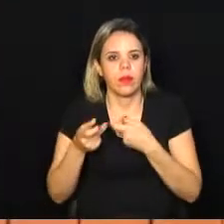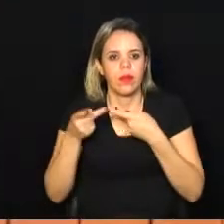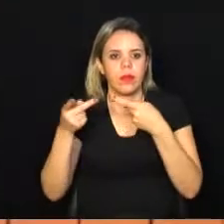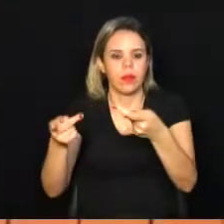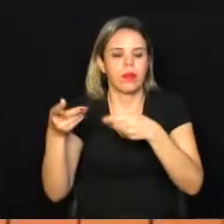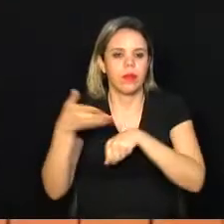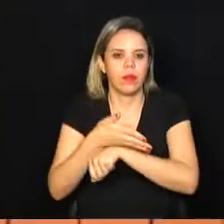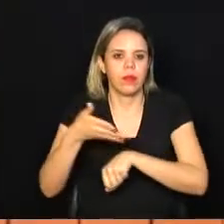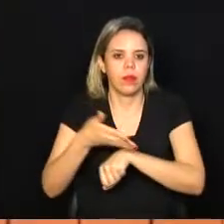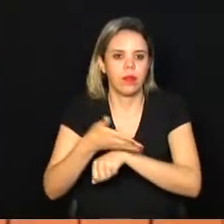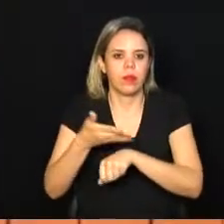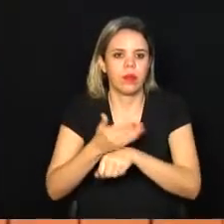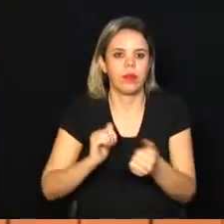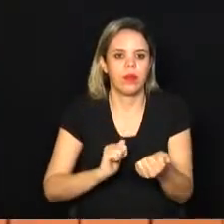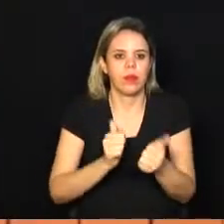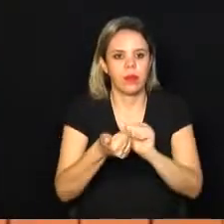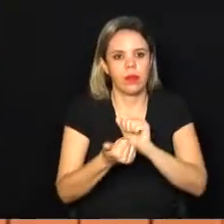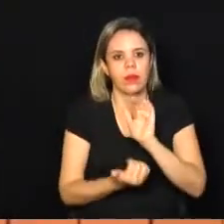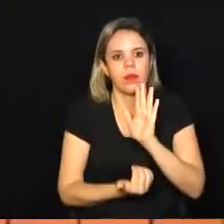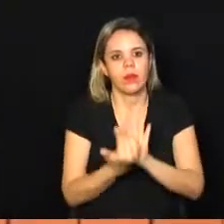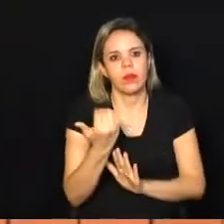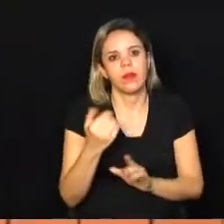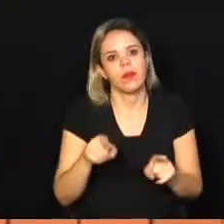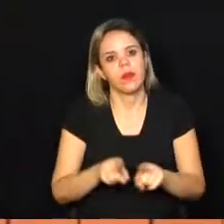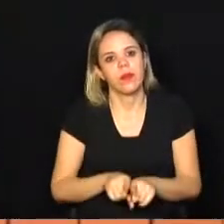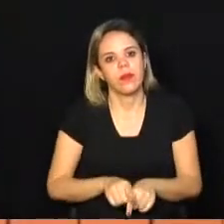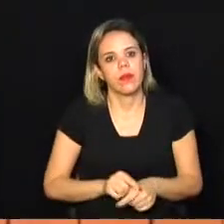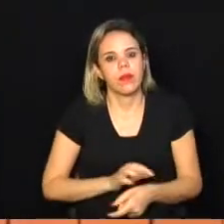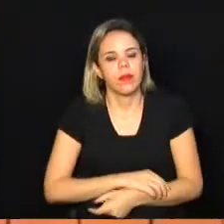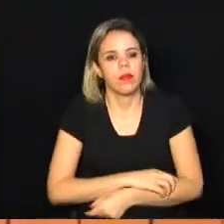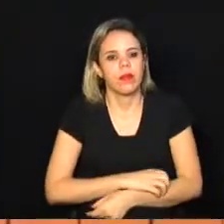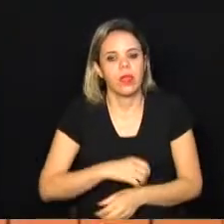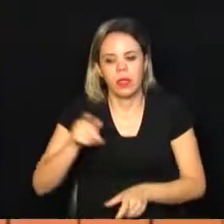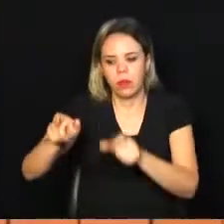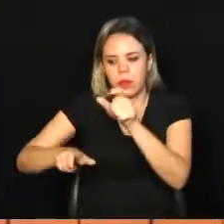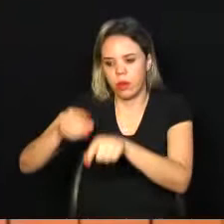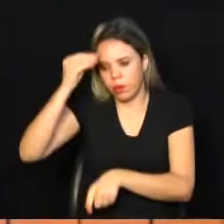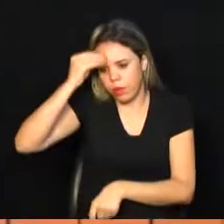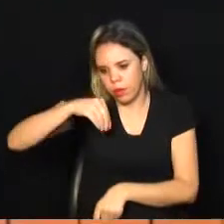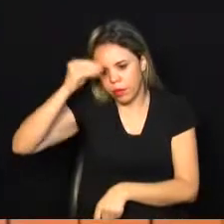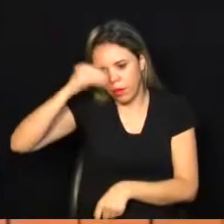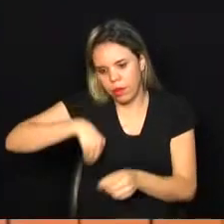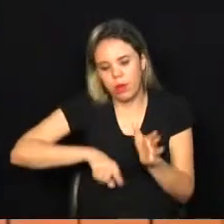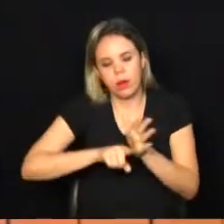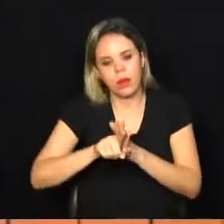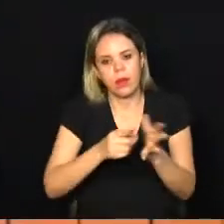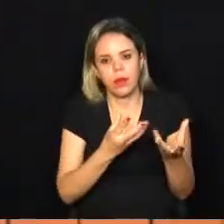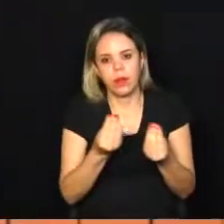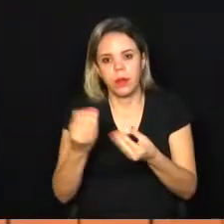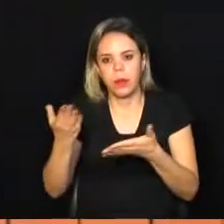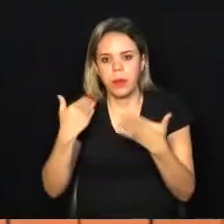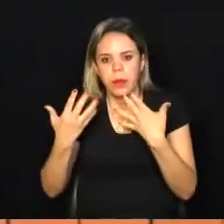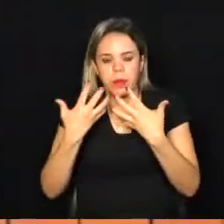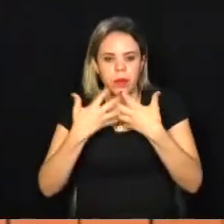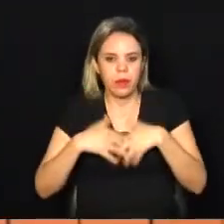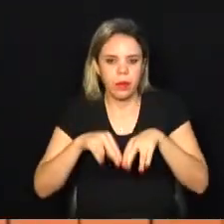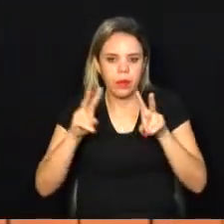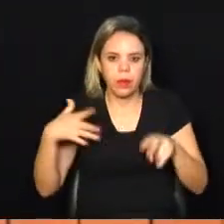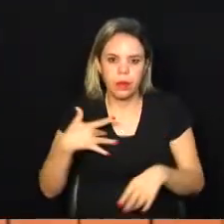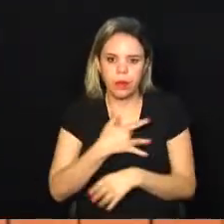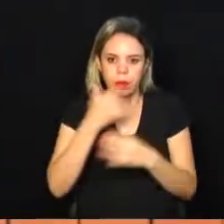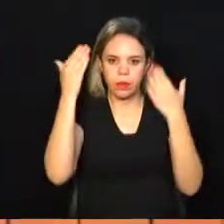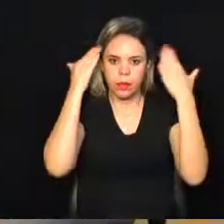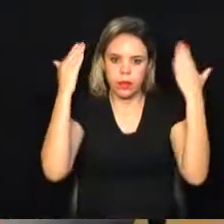para participar aqui do Mais Esportes. E essas desistências têm levantado muito debate sobre saúde